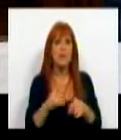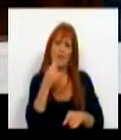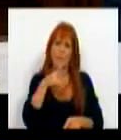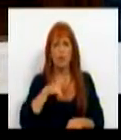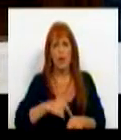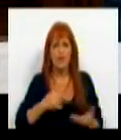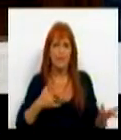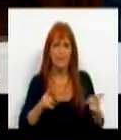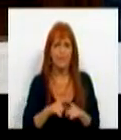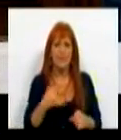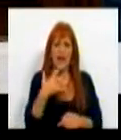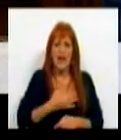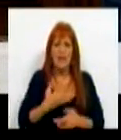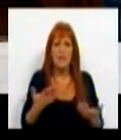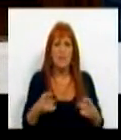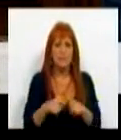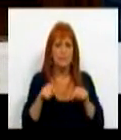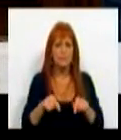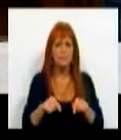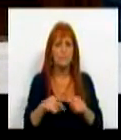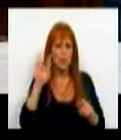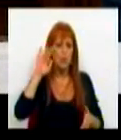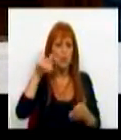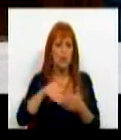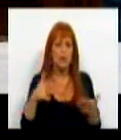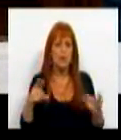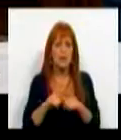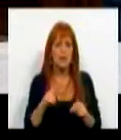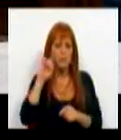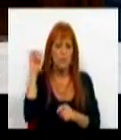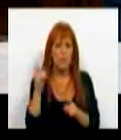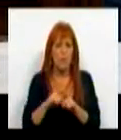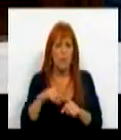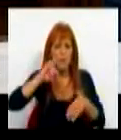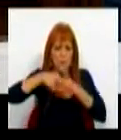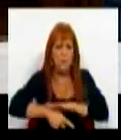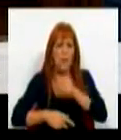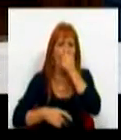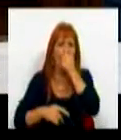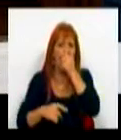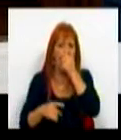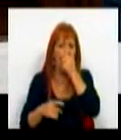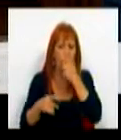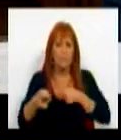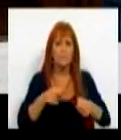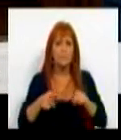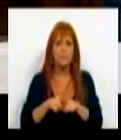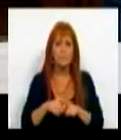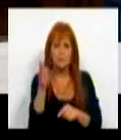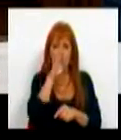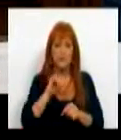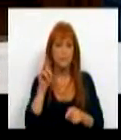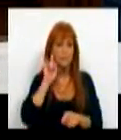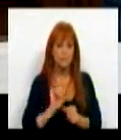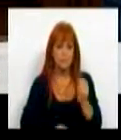português, peço desculpa. E acreditamos é um resultado de uma revisão profunda da organização, das suas práticas,